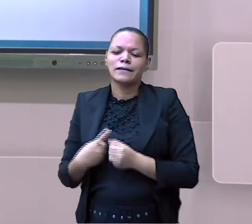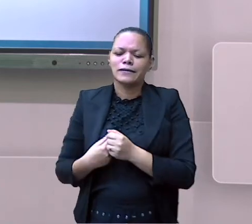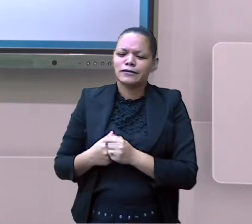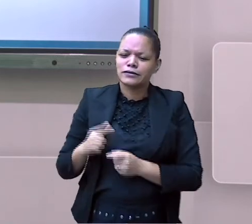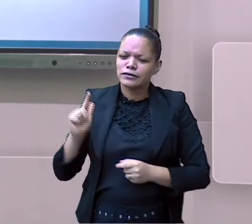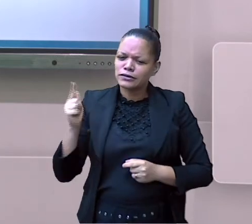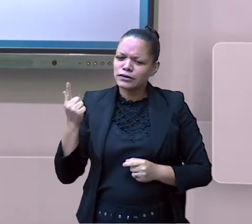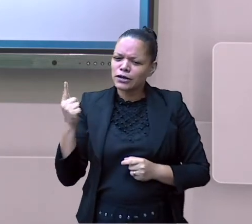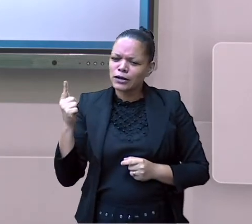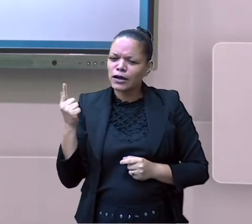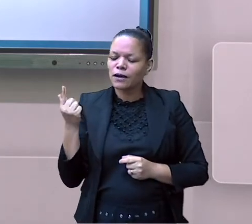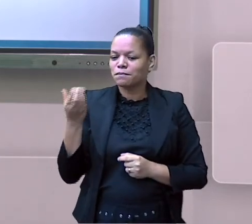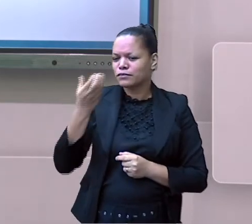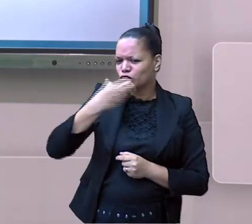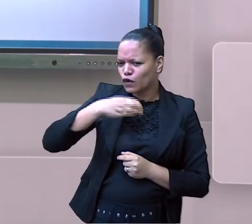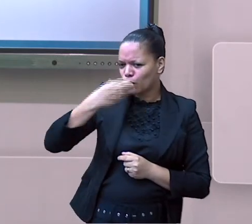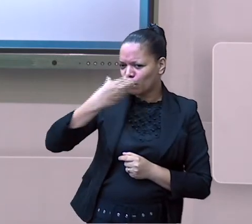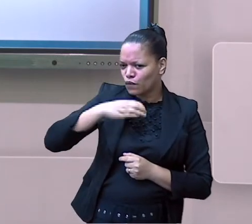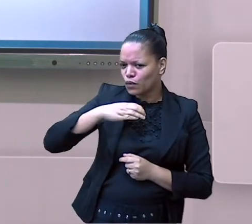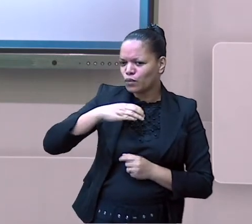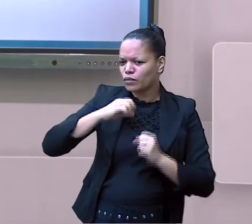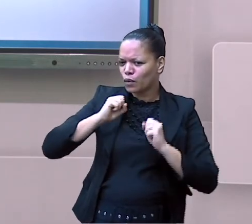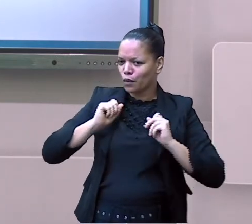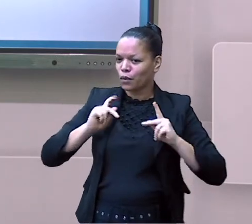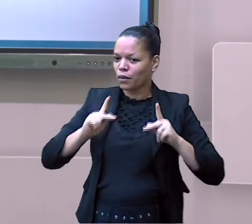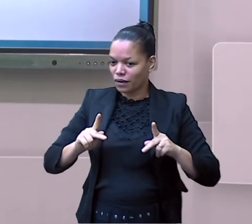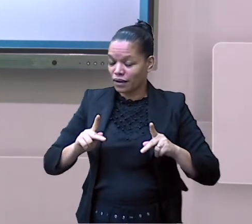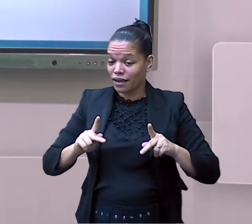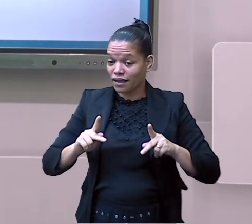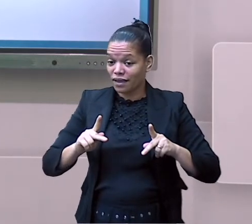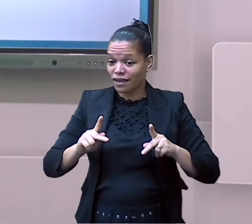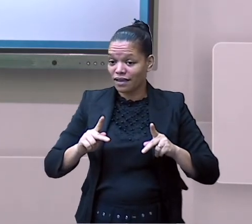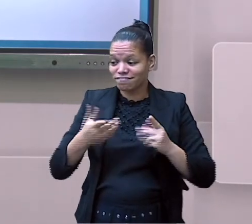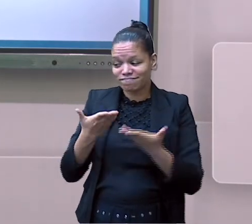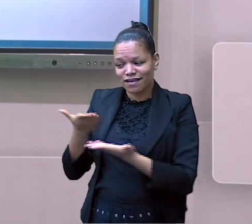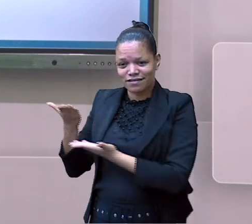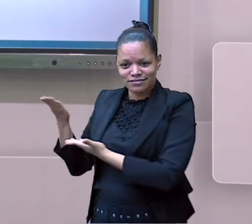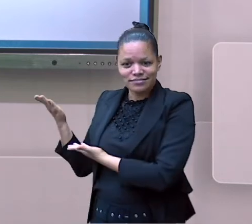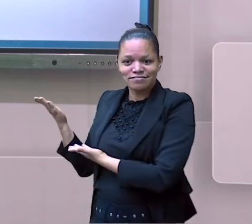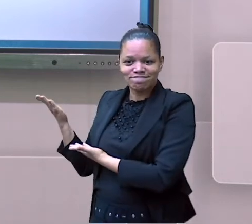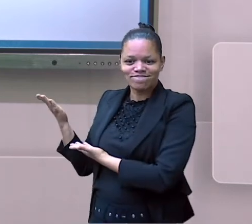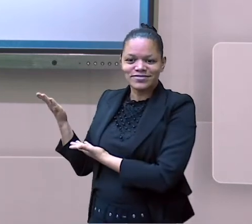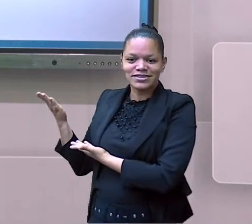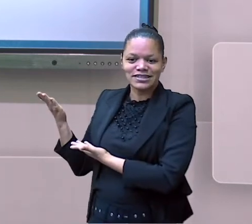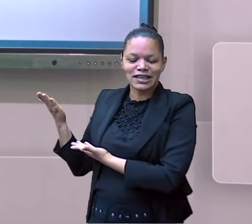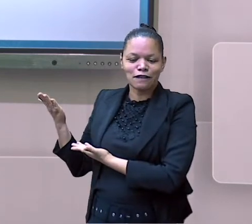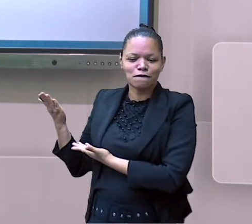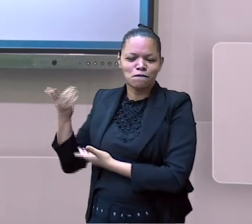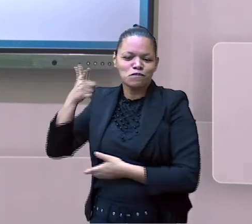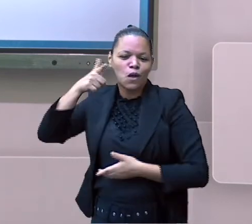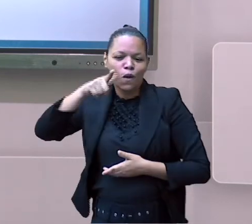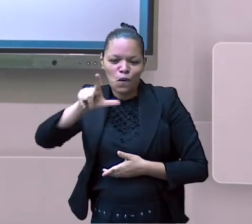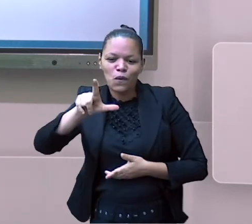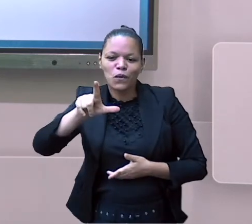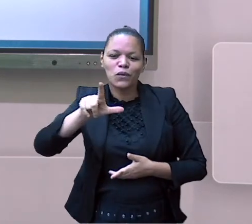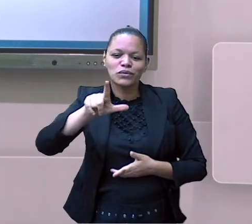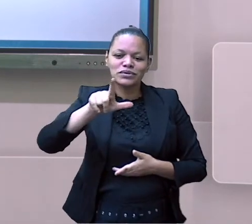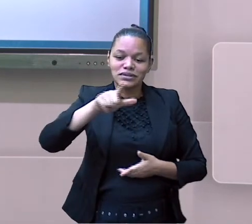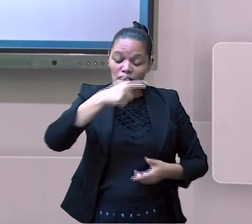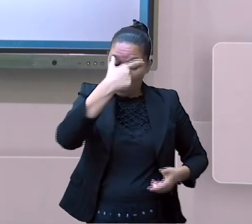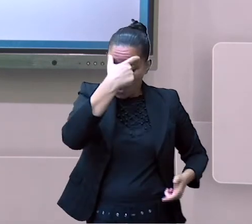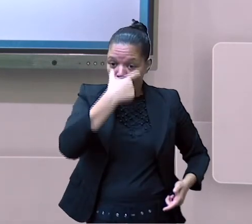dia. Assim a gente vai ter o resultado que nós queremos, que é um fortalecimento do nosso corpo e